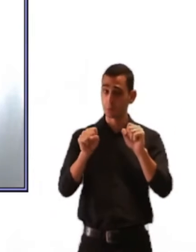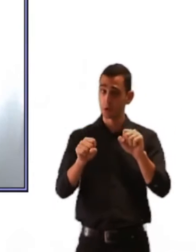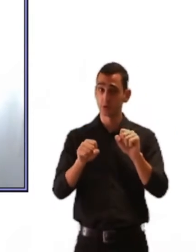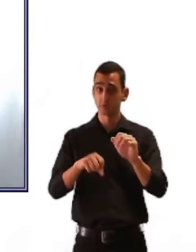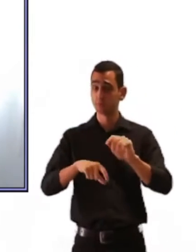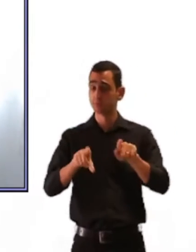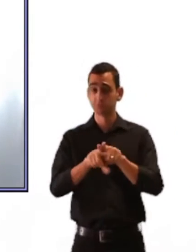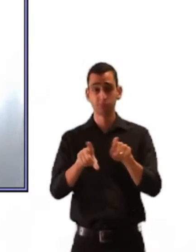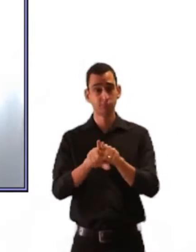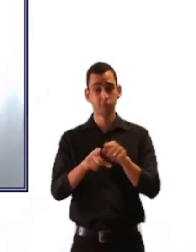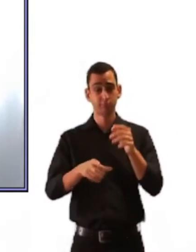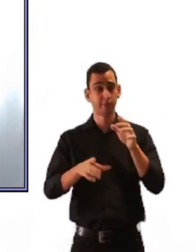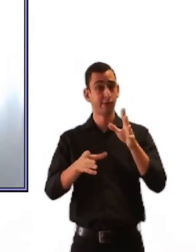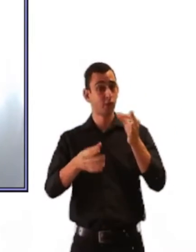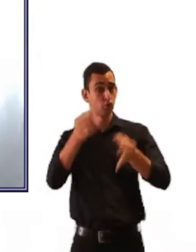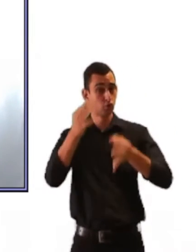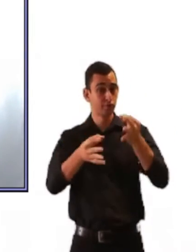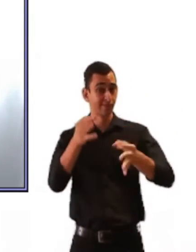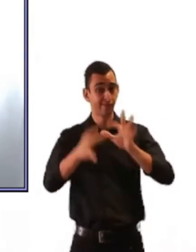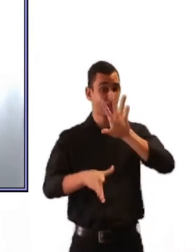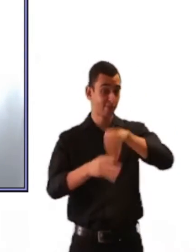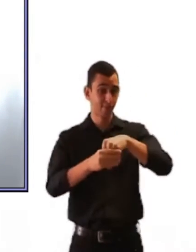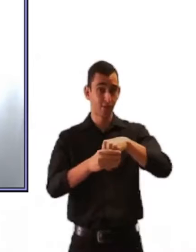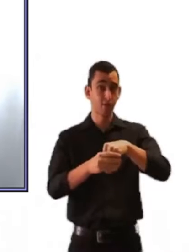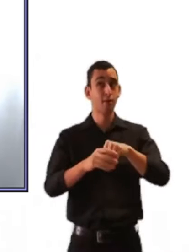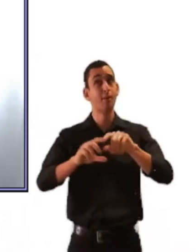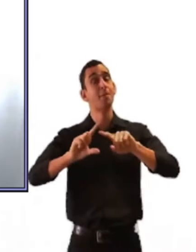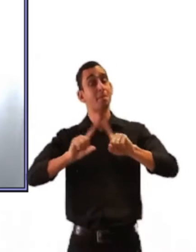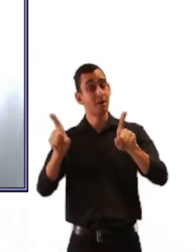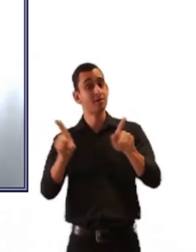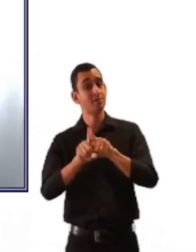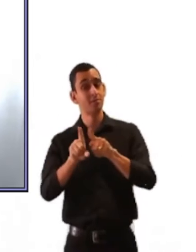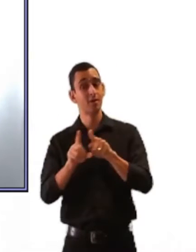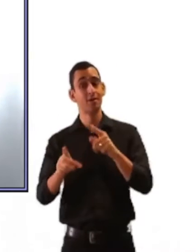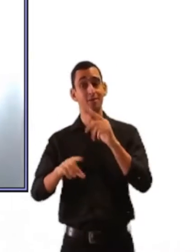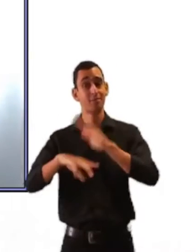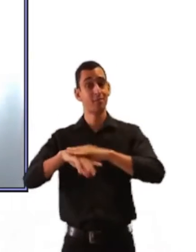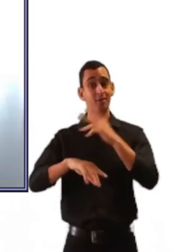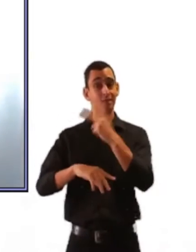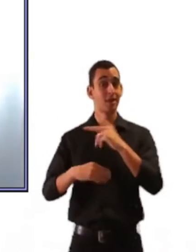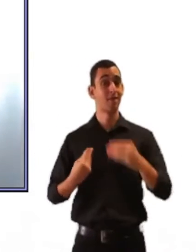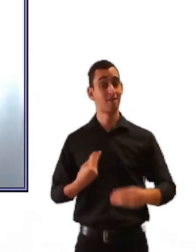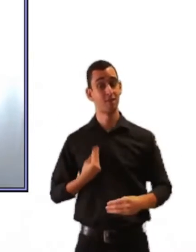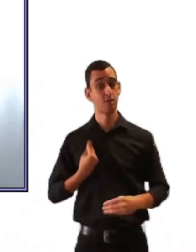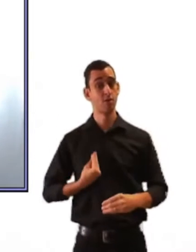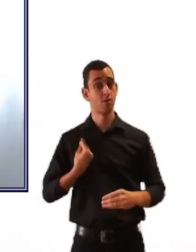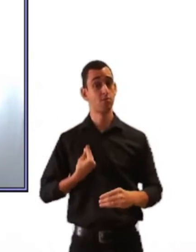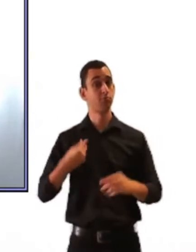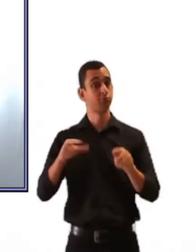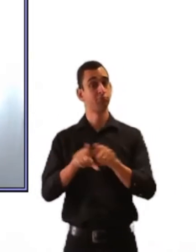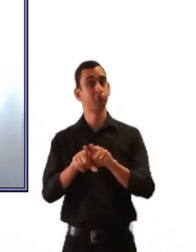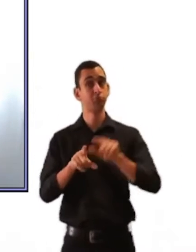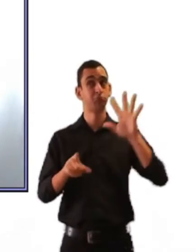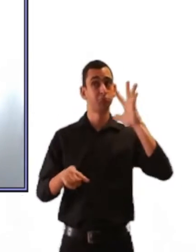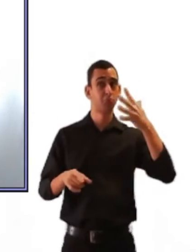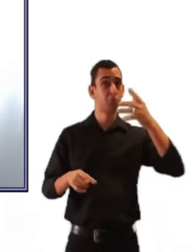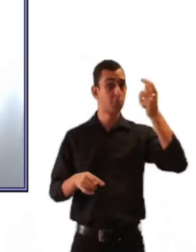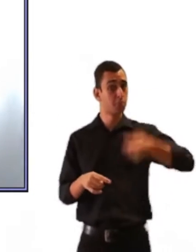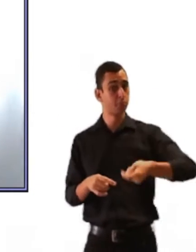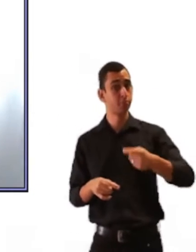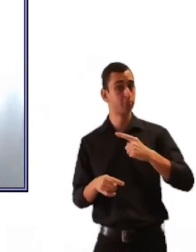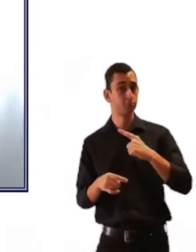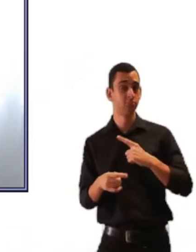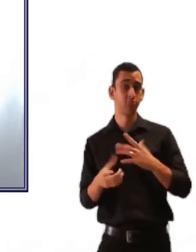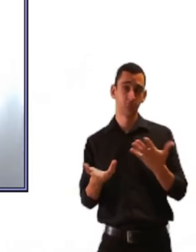decisão judicial e muitas outras que não são judiciais, né? Então, tem decisões ou a maioria